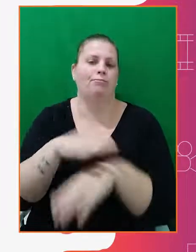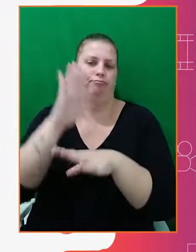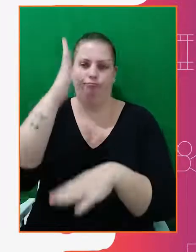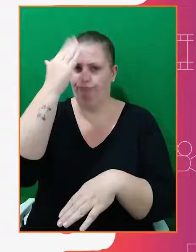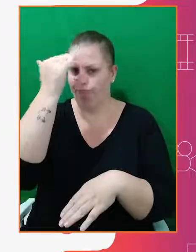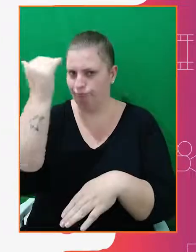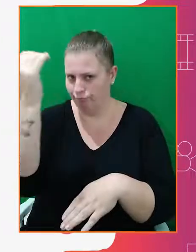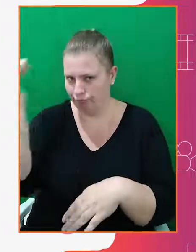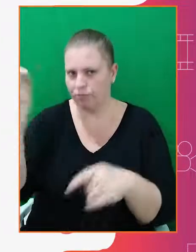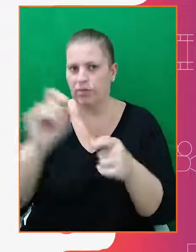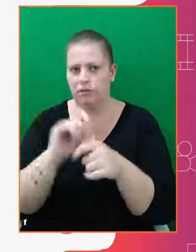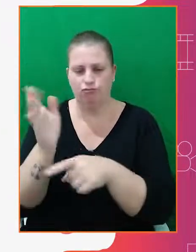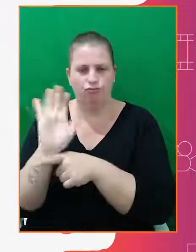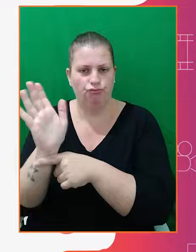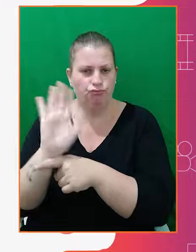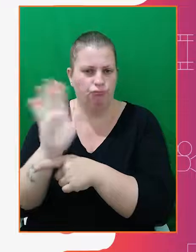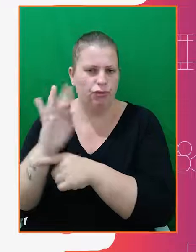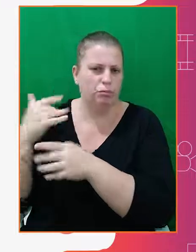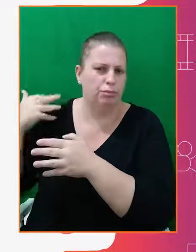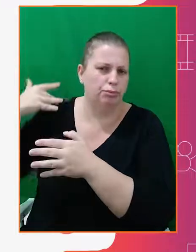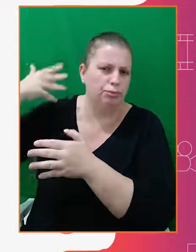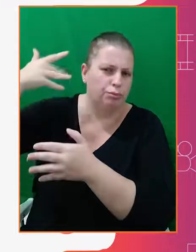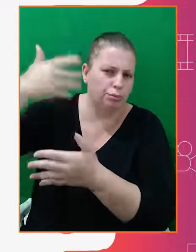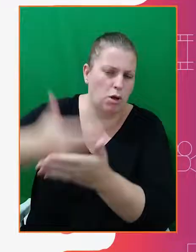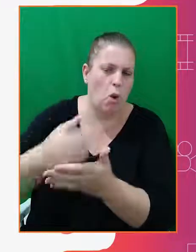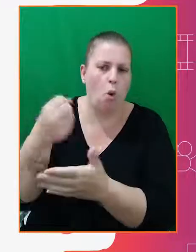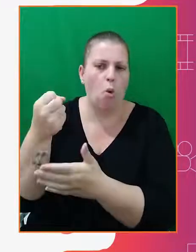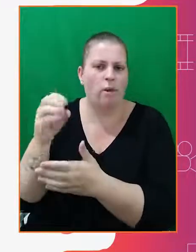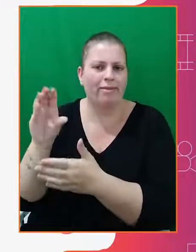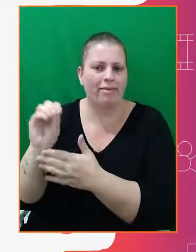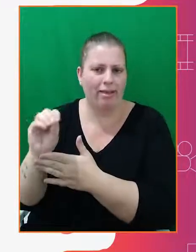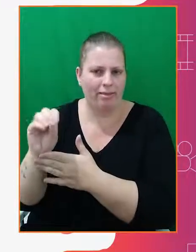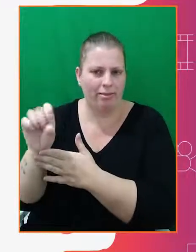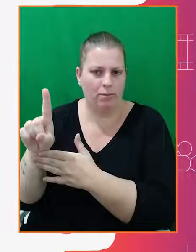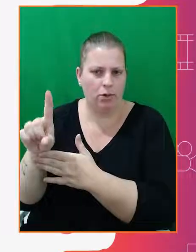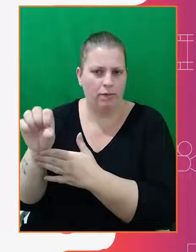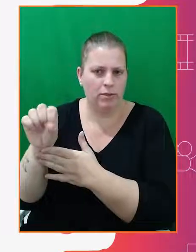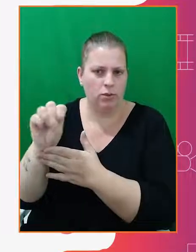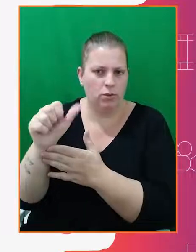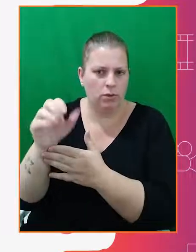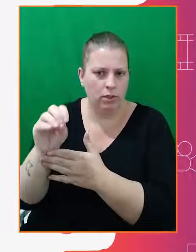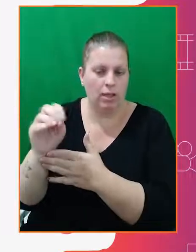animação e desde a década de 80 produz animações com qualidades excelentes.